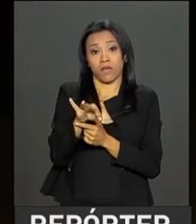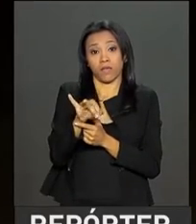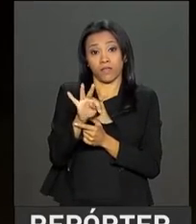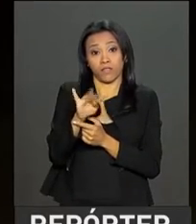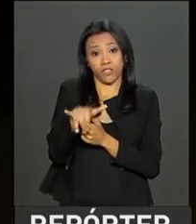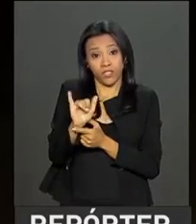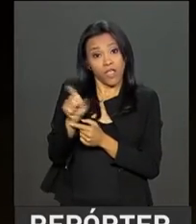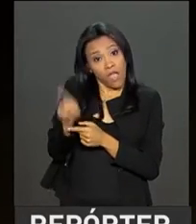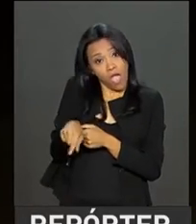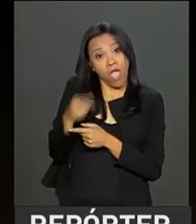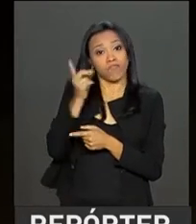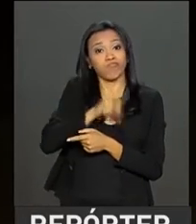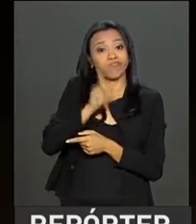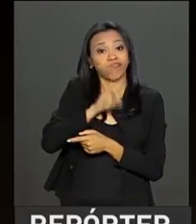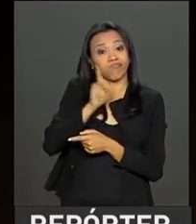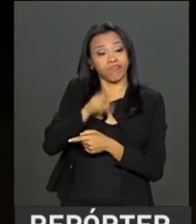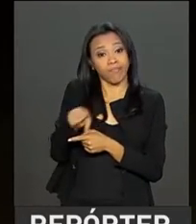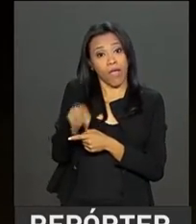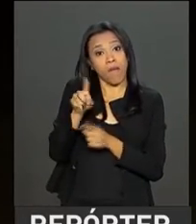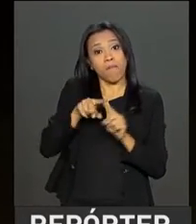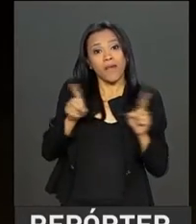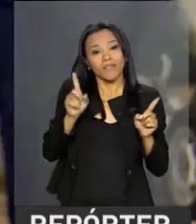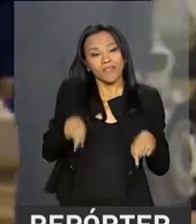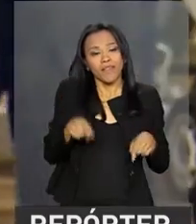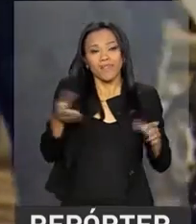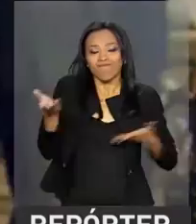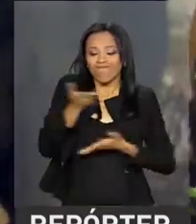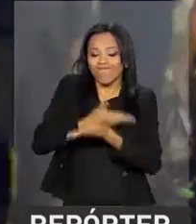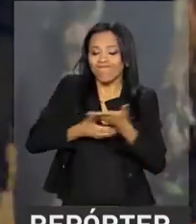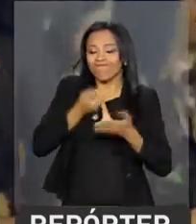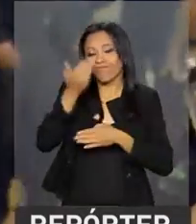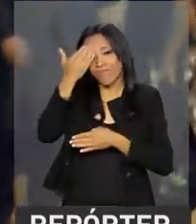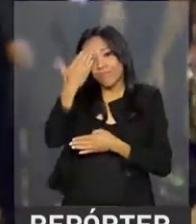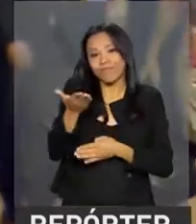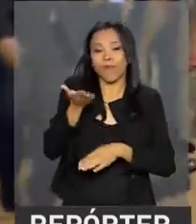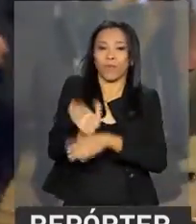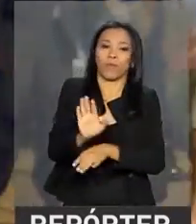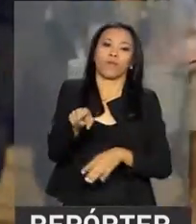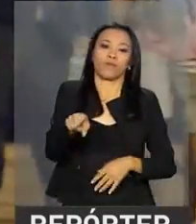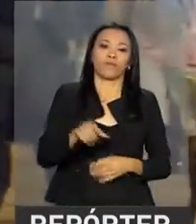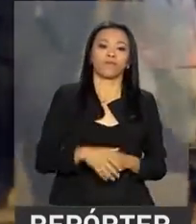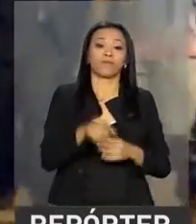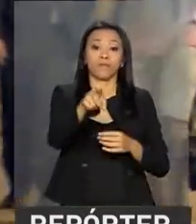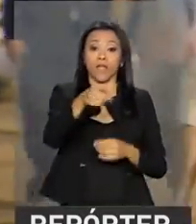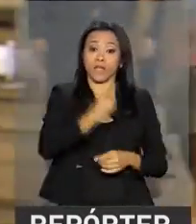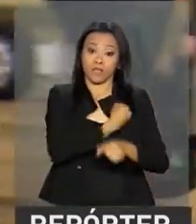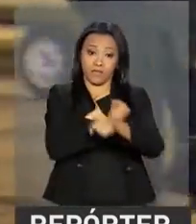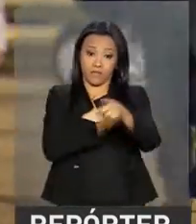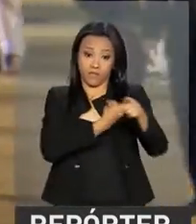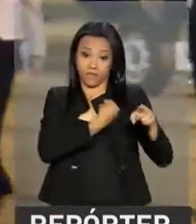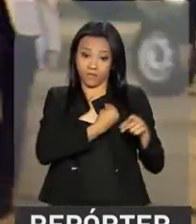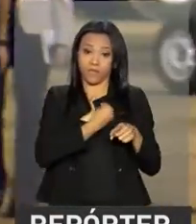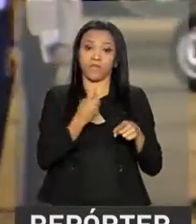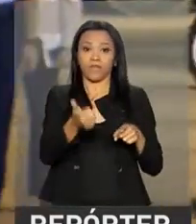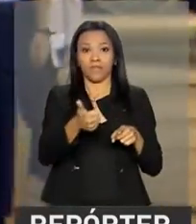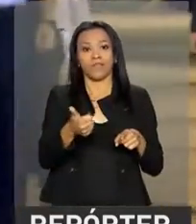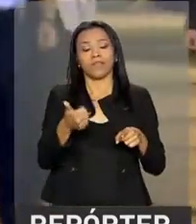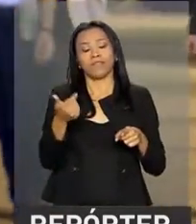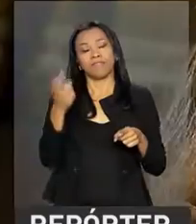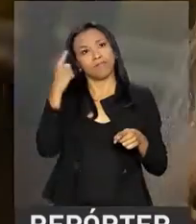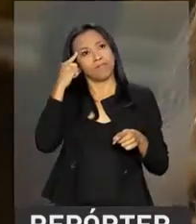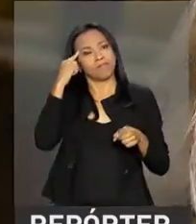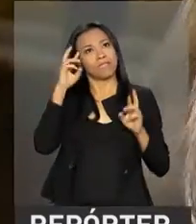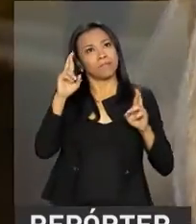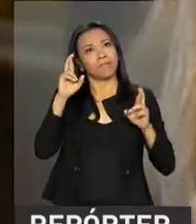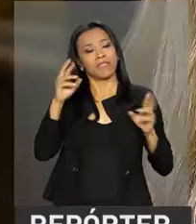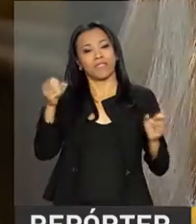americano, mas isso daí é diplomacia. Para os sobreviventes do Irma, fica a esperança de um retorno.